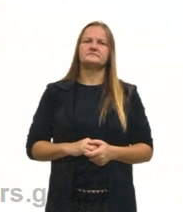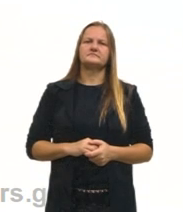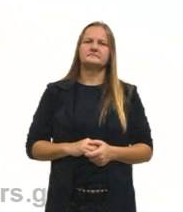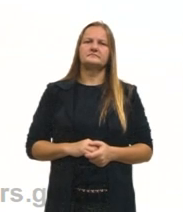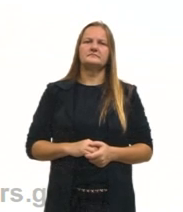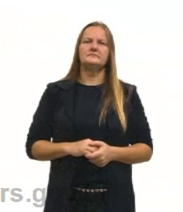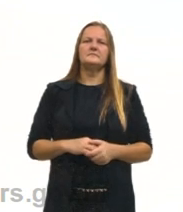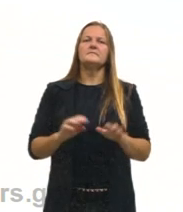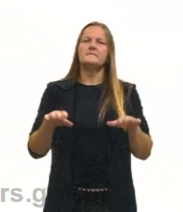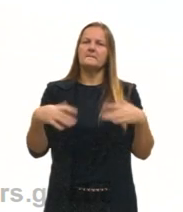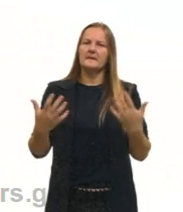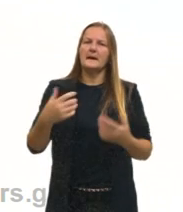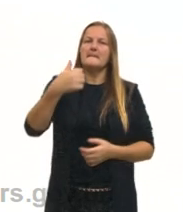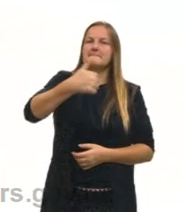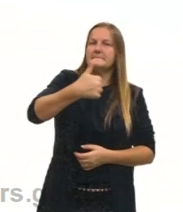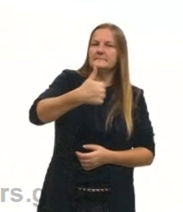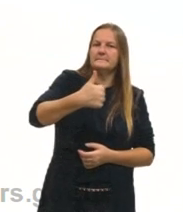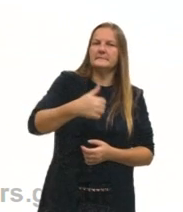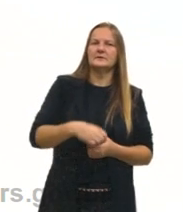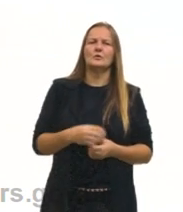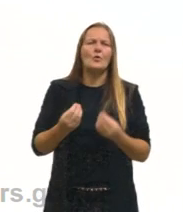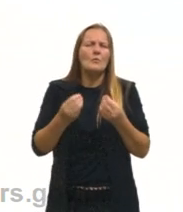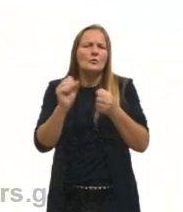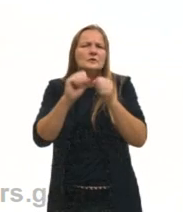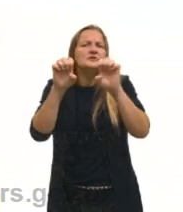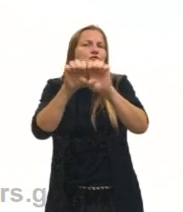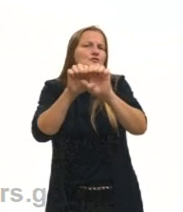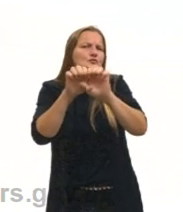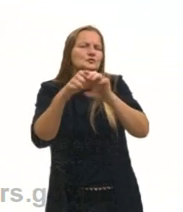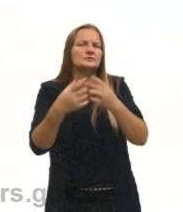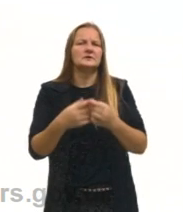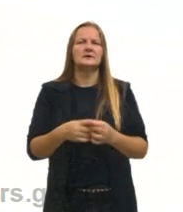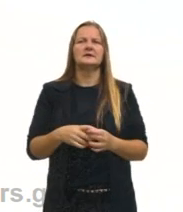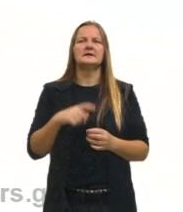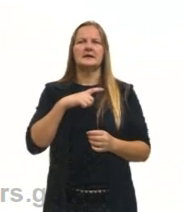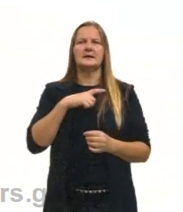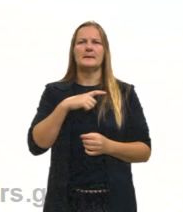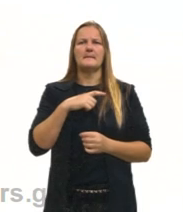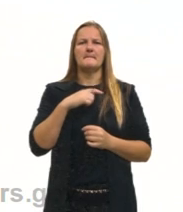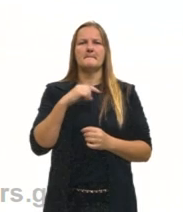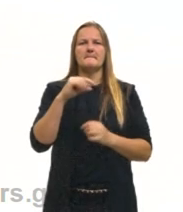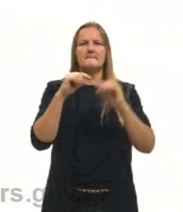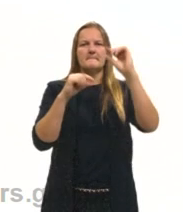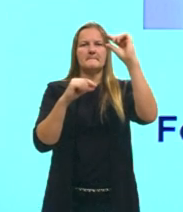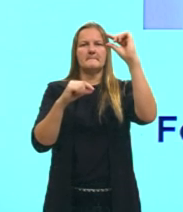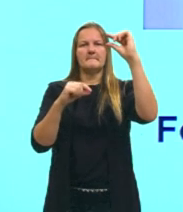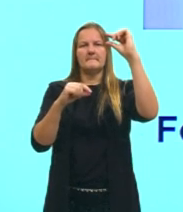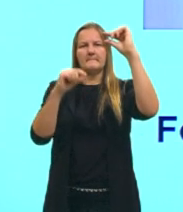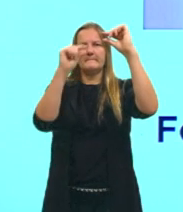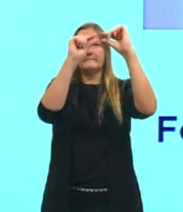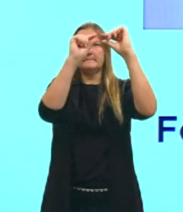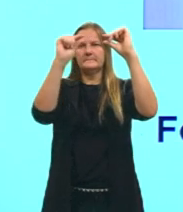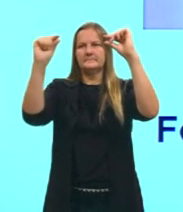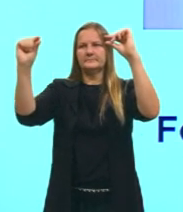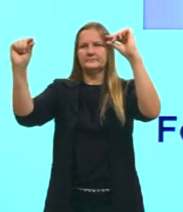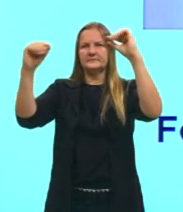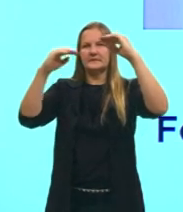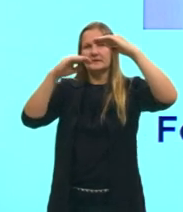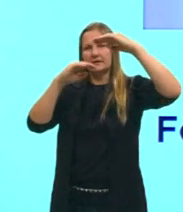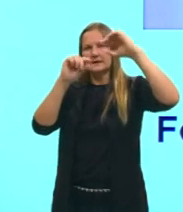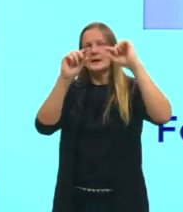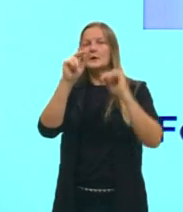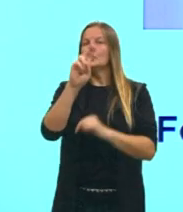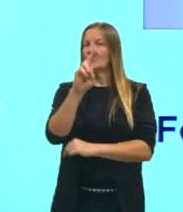então primeiro eu posso interpretar a estrutura dela através dos períodos que são as linhas horizontais